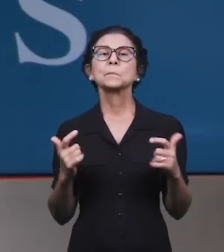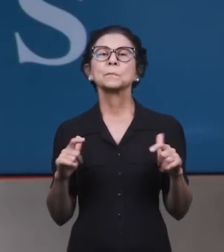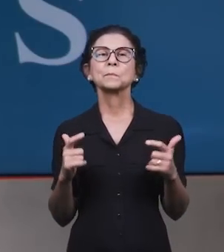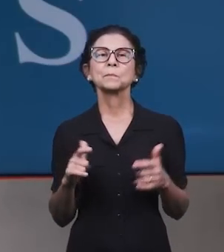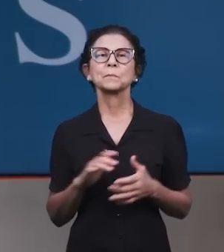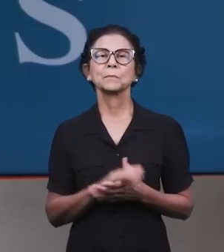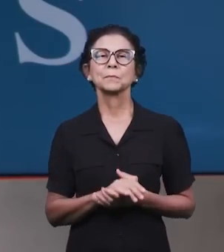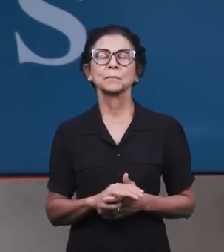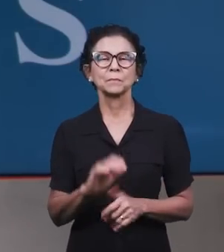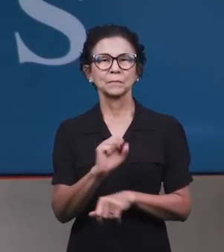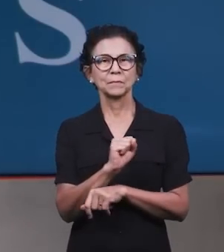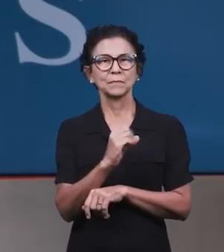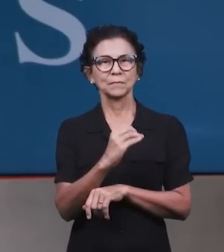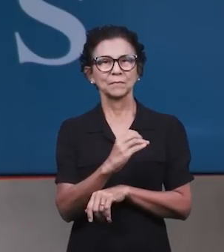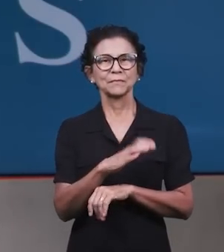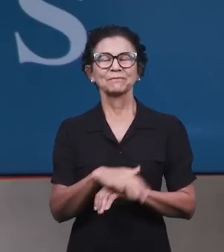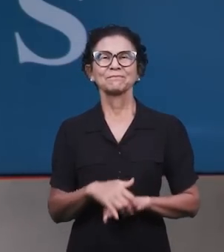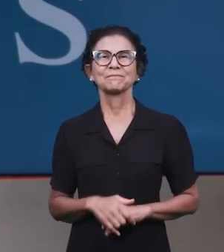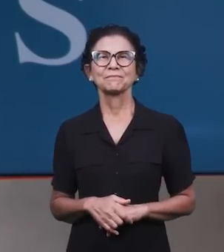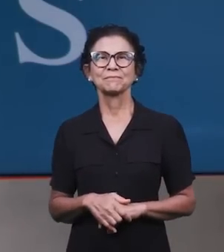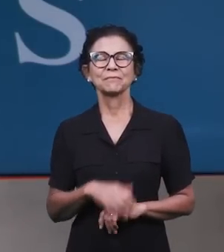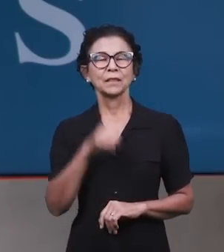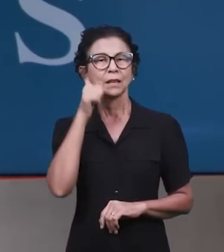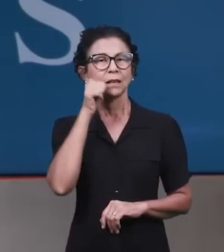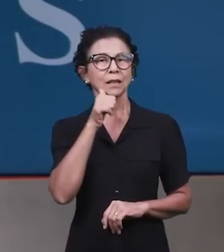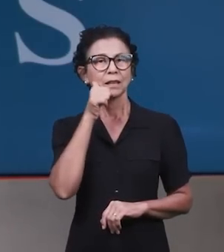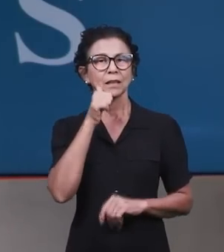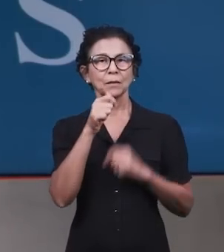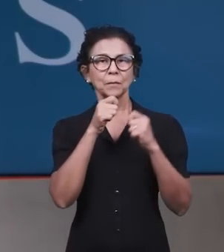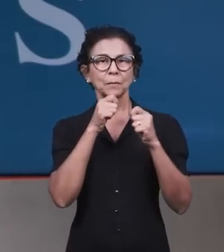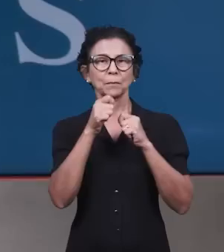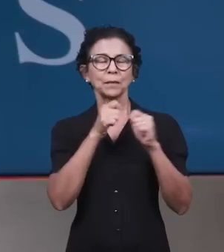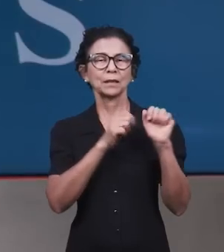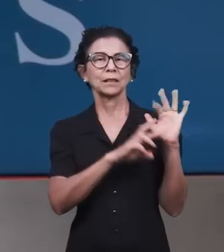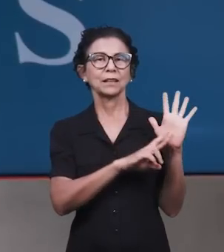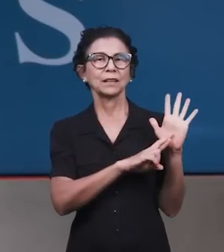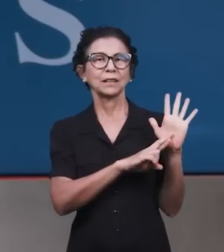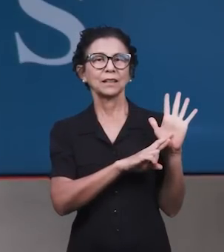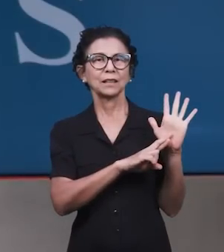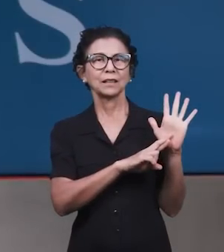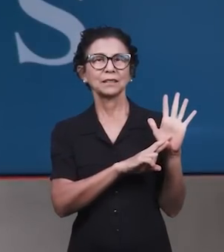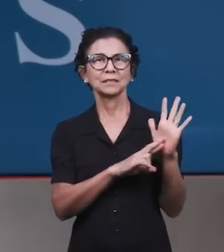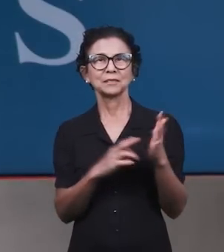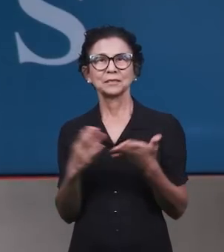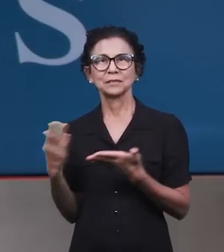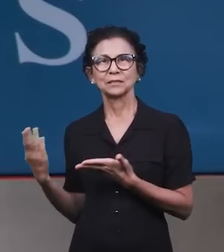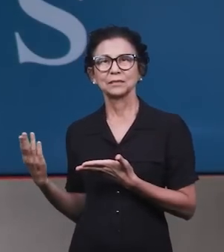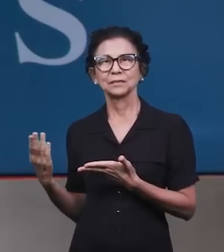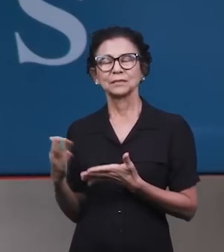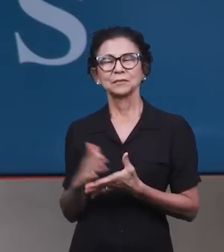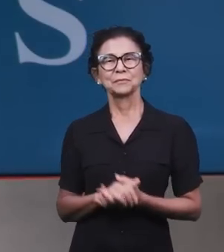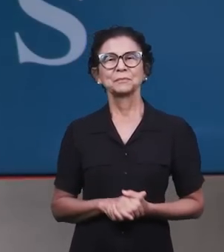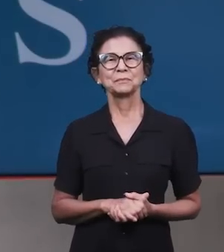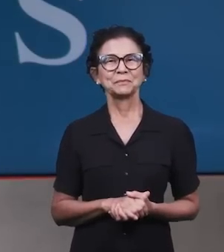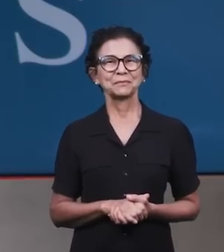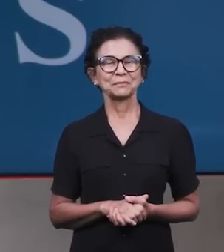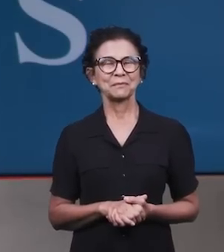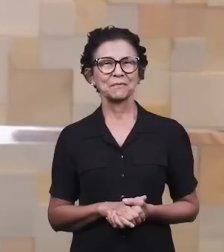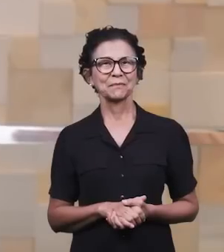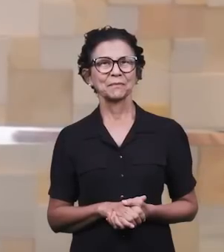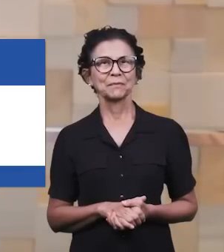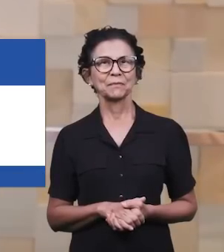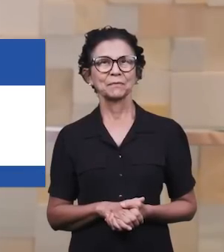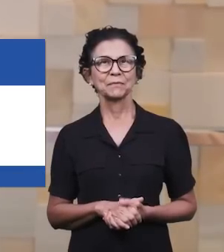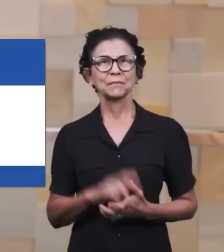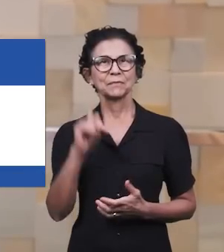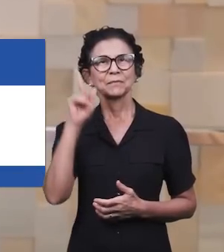para Santa Catarina. A irmã, nossa jornalista, já está com a gente aí, ó, a Elisa Brezenzinski. Elisa, é com você.